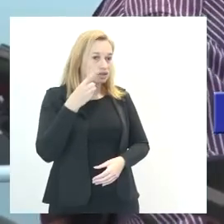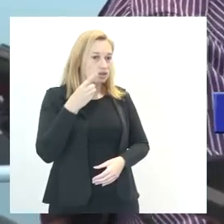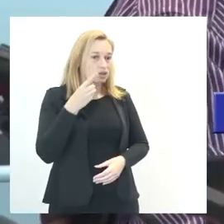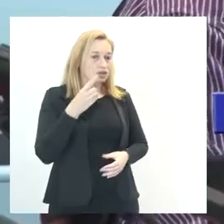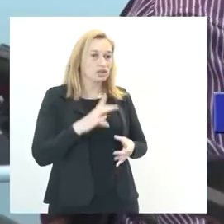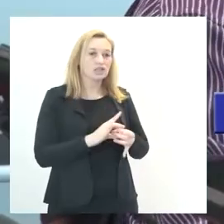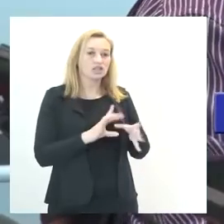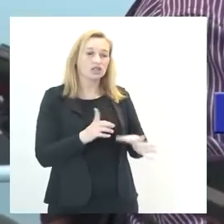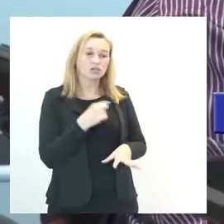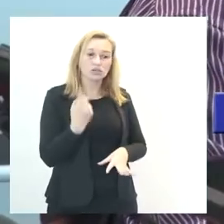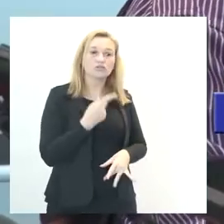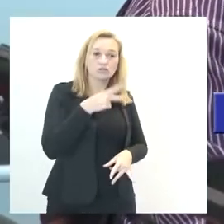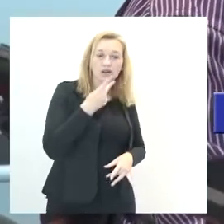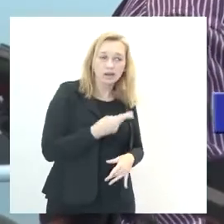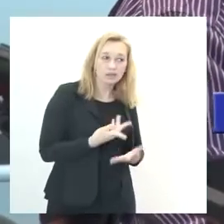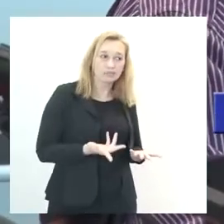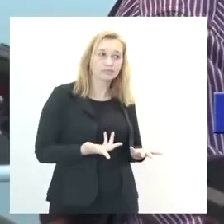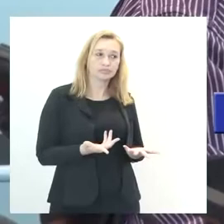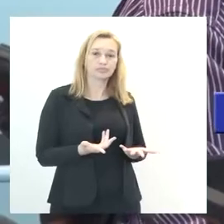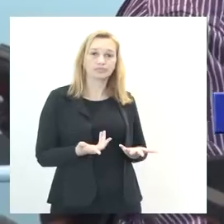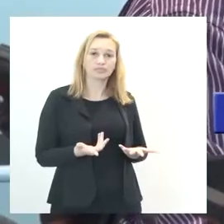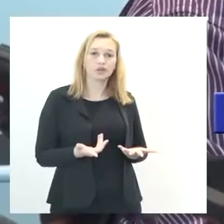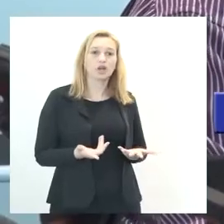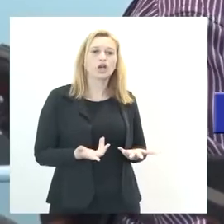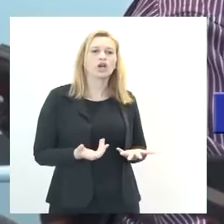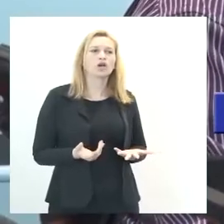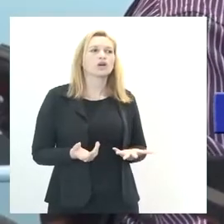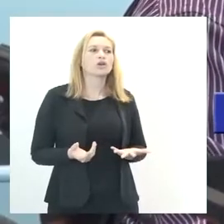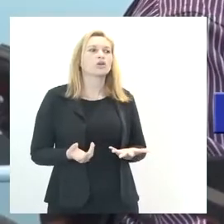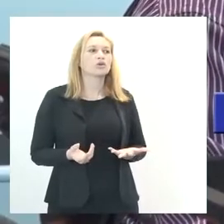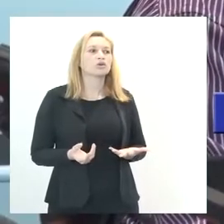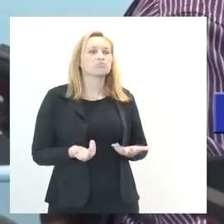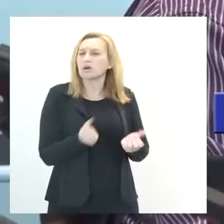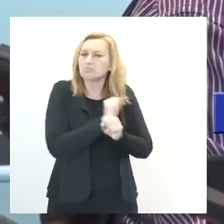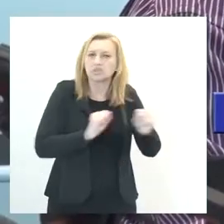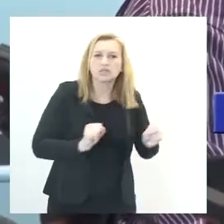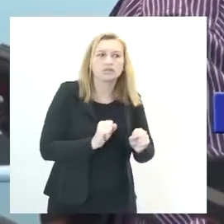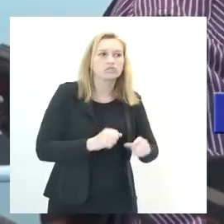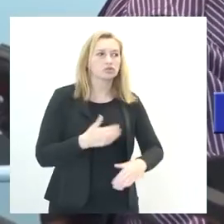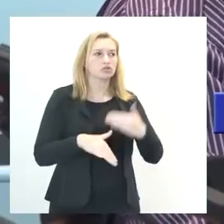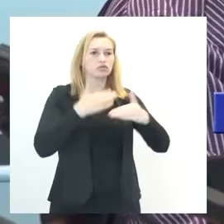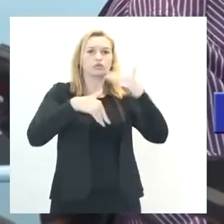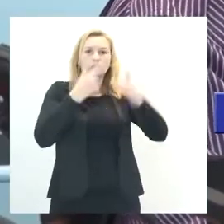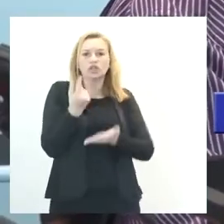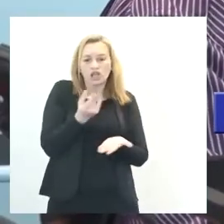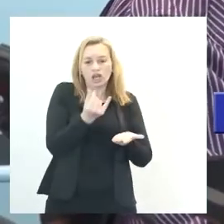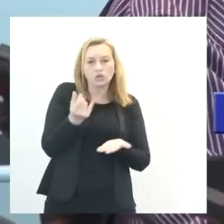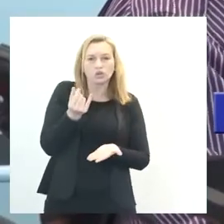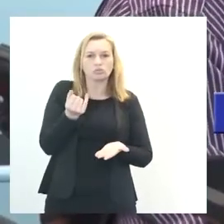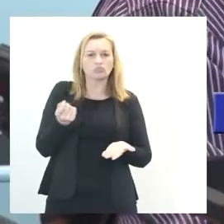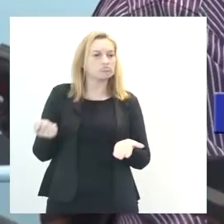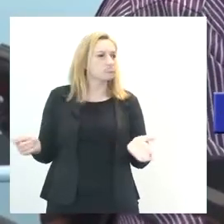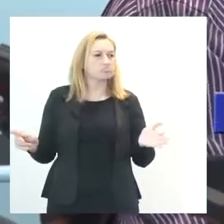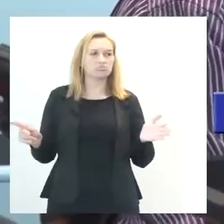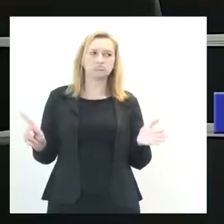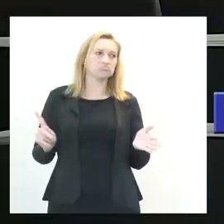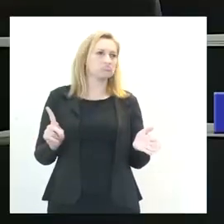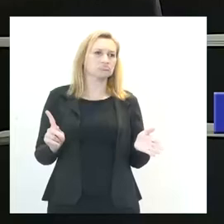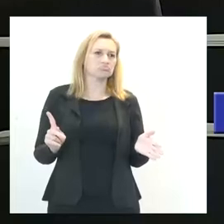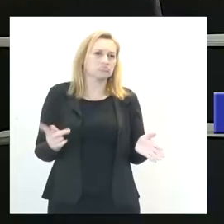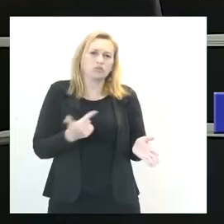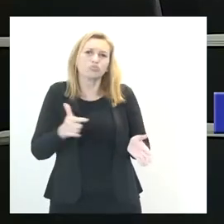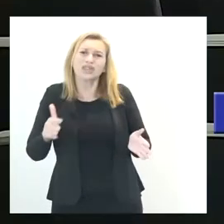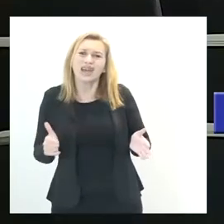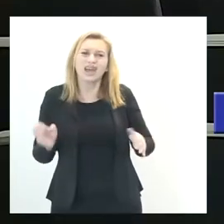estado nas queremos e não é possível desenvolvimento econômico sem estado não é